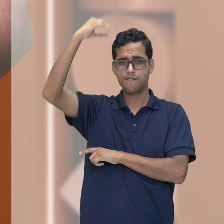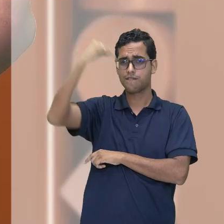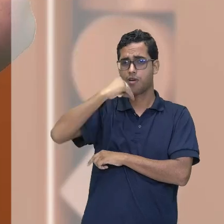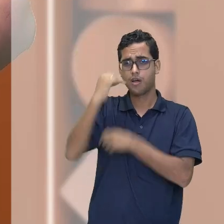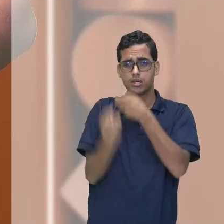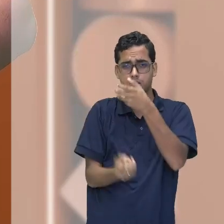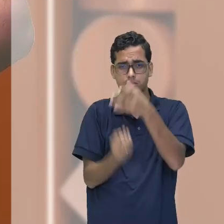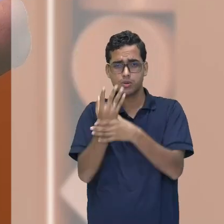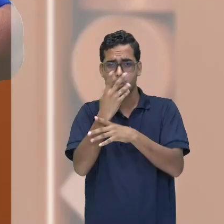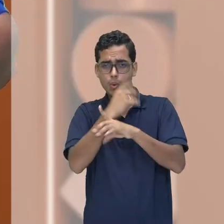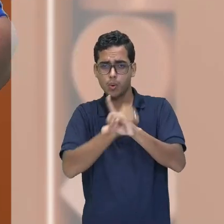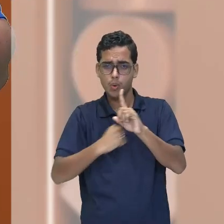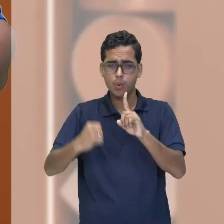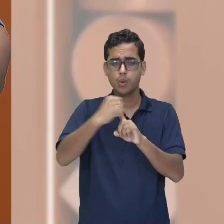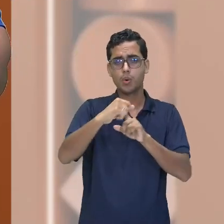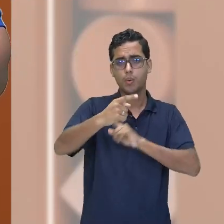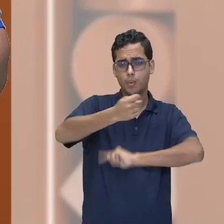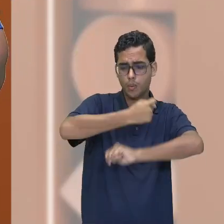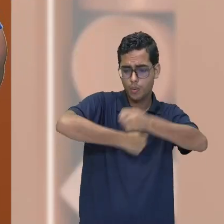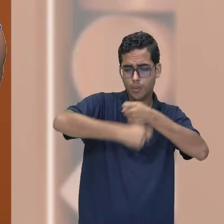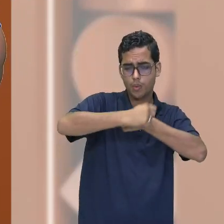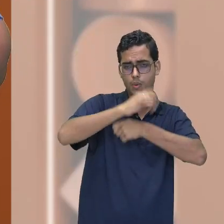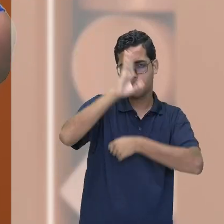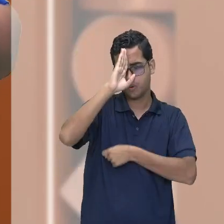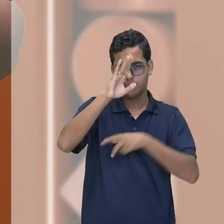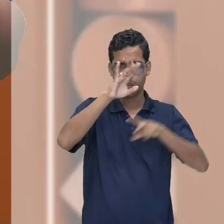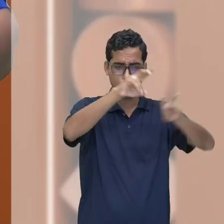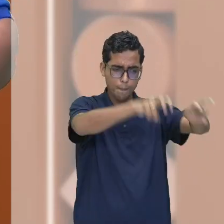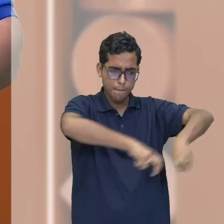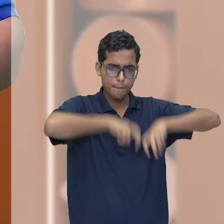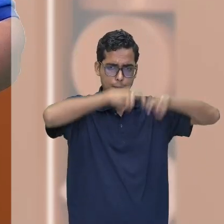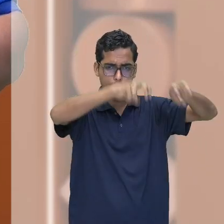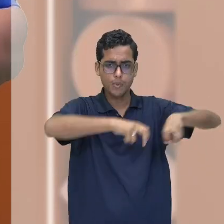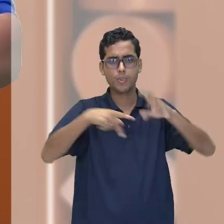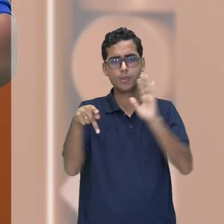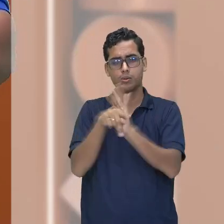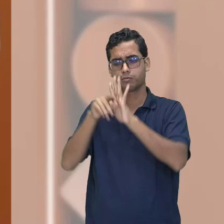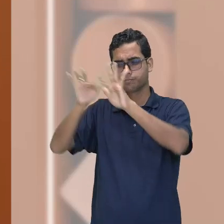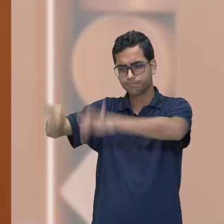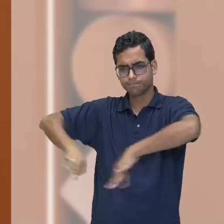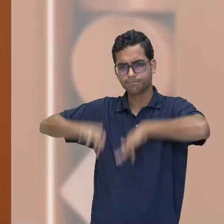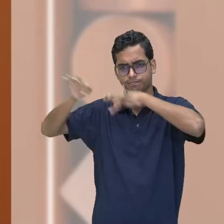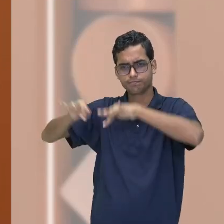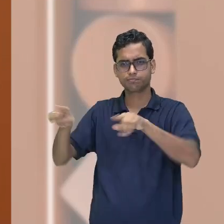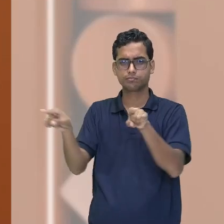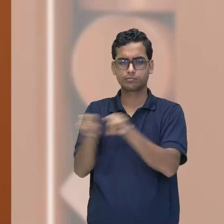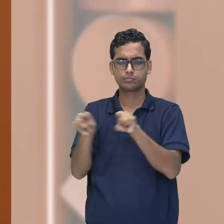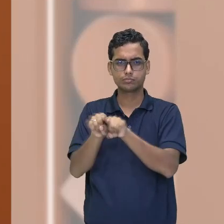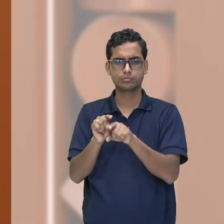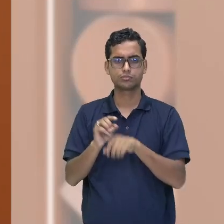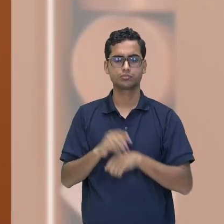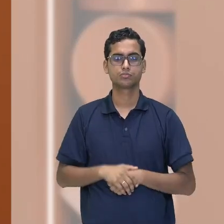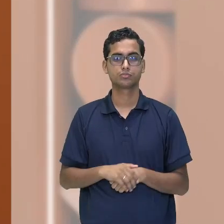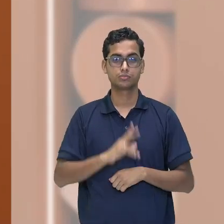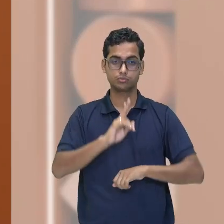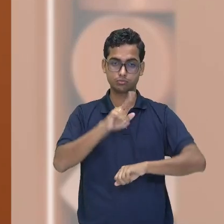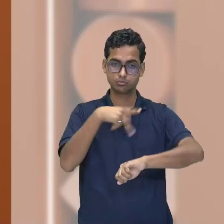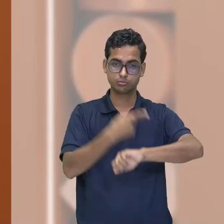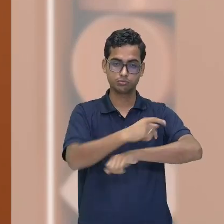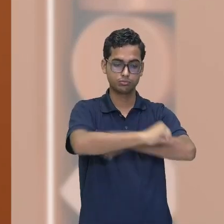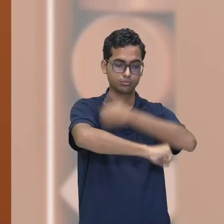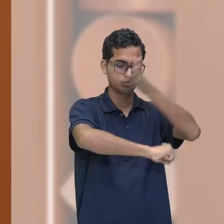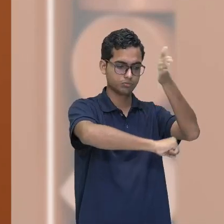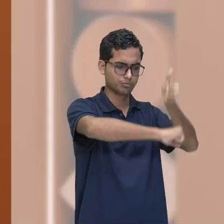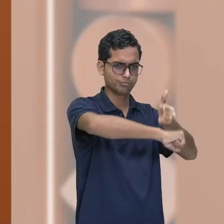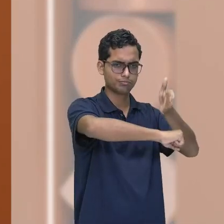uma economia baseada principalmente na agricultura dentro dos chamados feudos, enquanto na Idade Moderna nós vamos ter uma economia voltada para a questão de